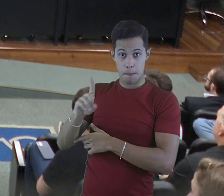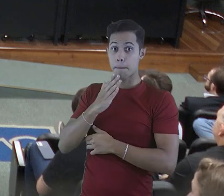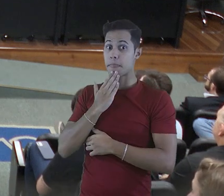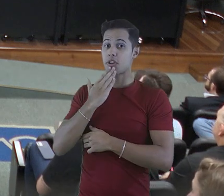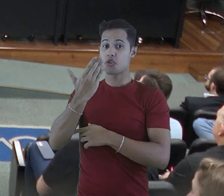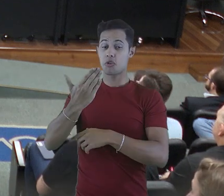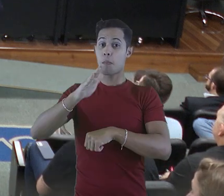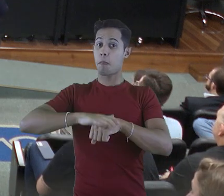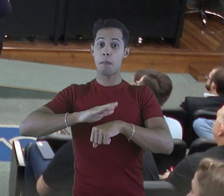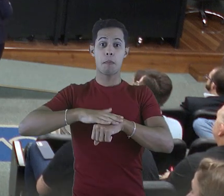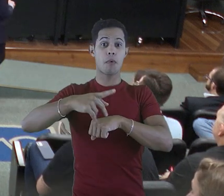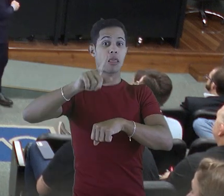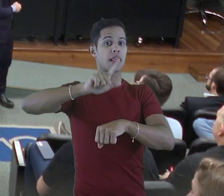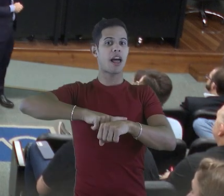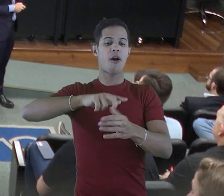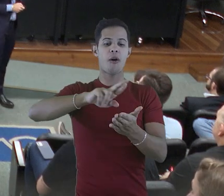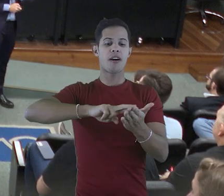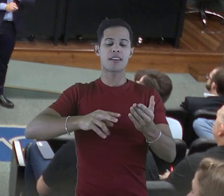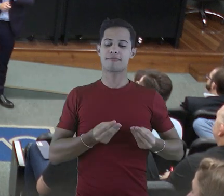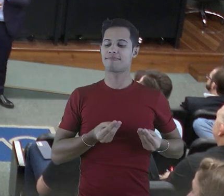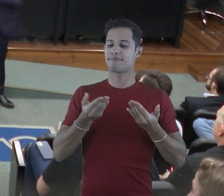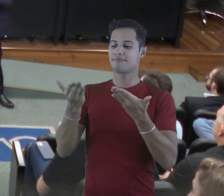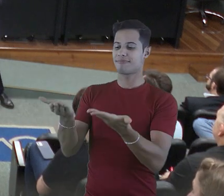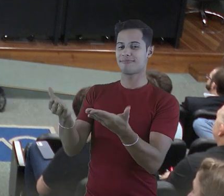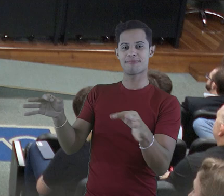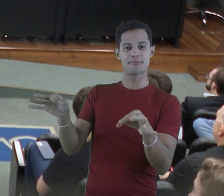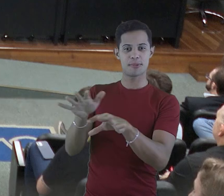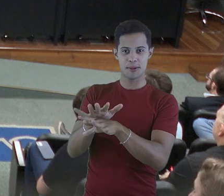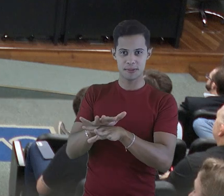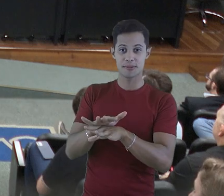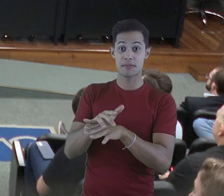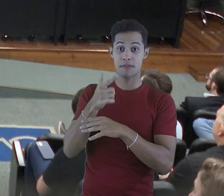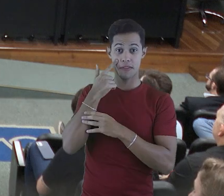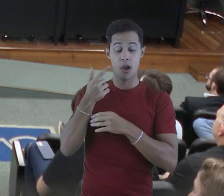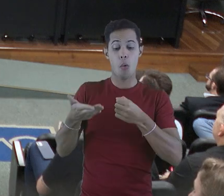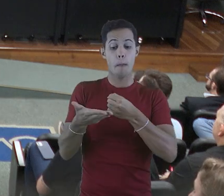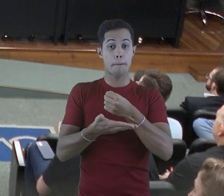então o mínimo necessário na prática esse é o desenho